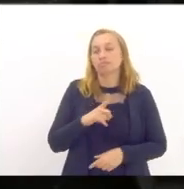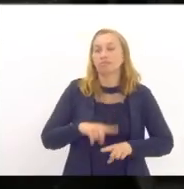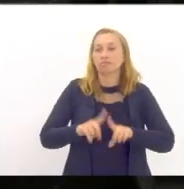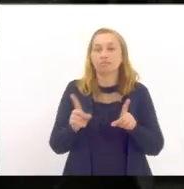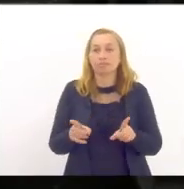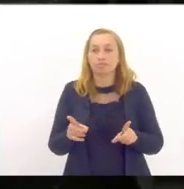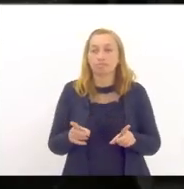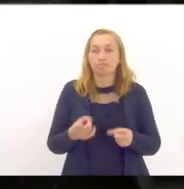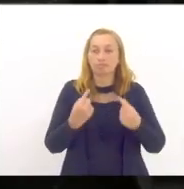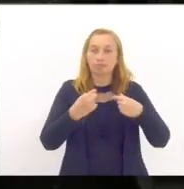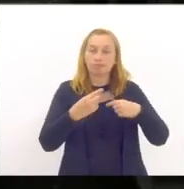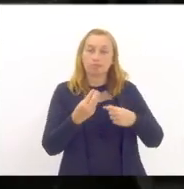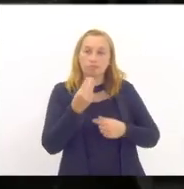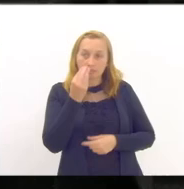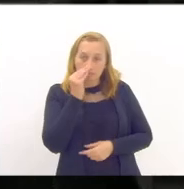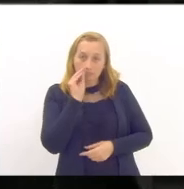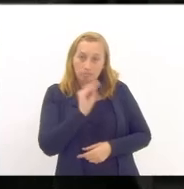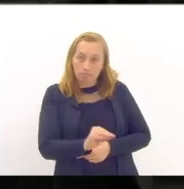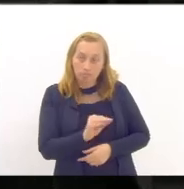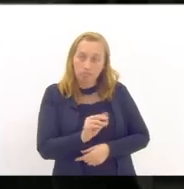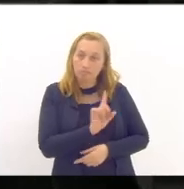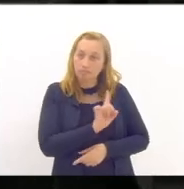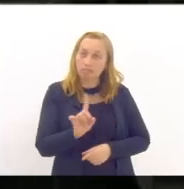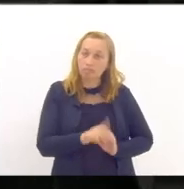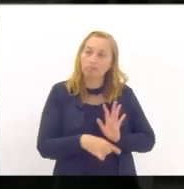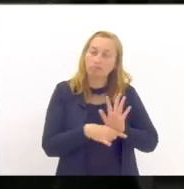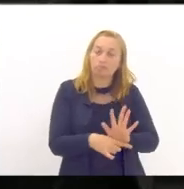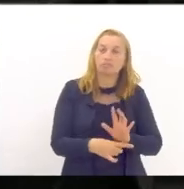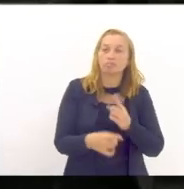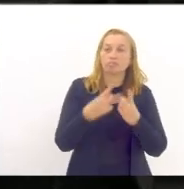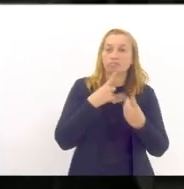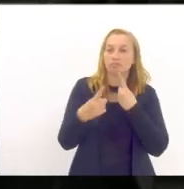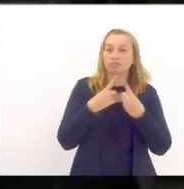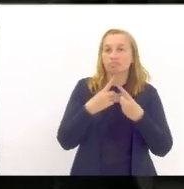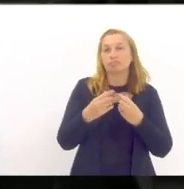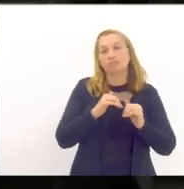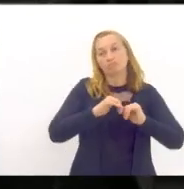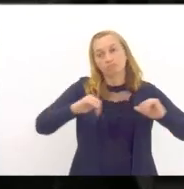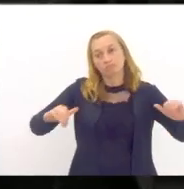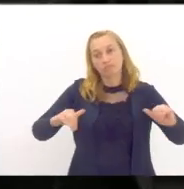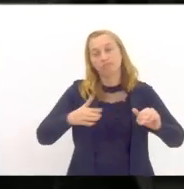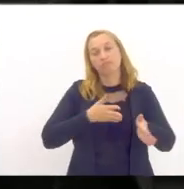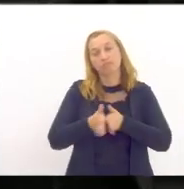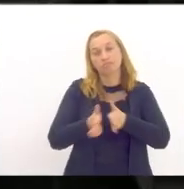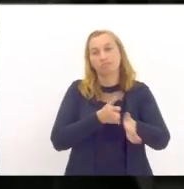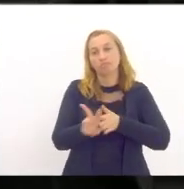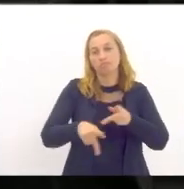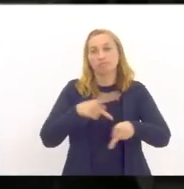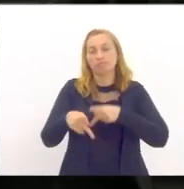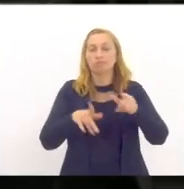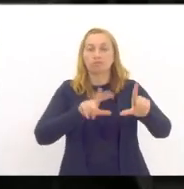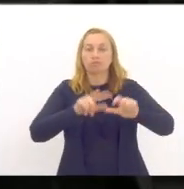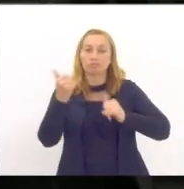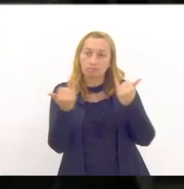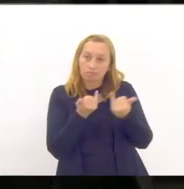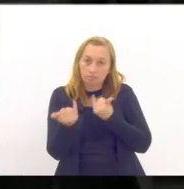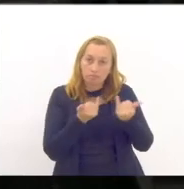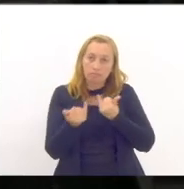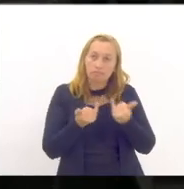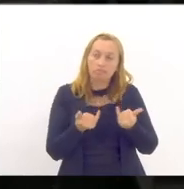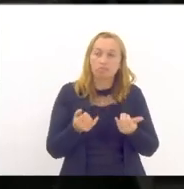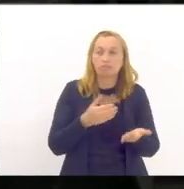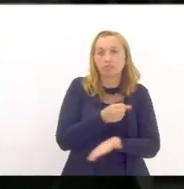mas ataques antidemocráticos não contribuem para o debate e afastam o acesso da população à informação, um